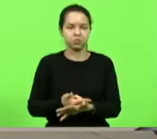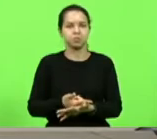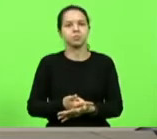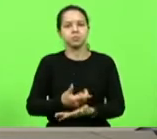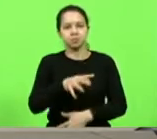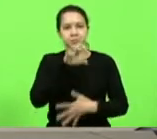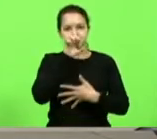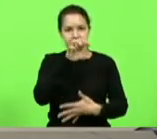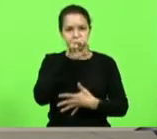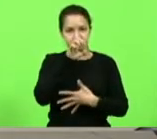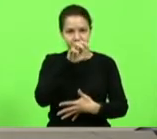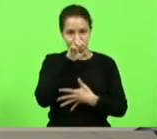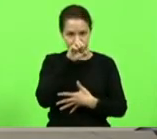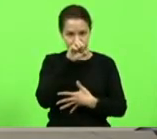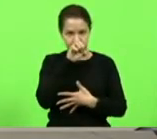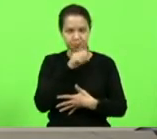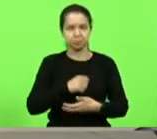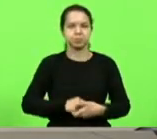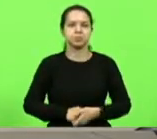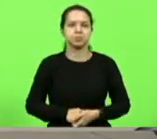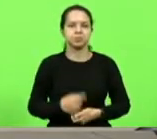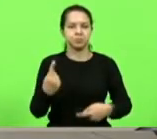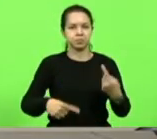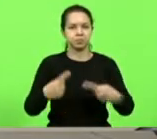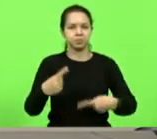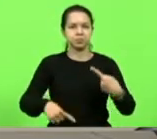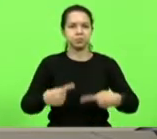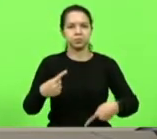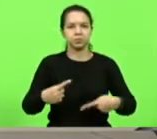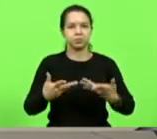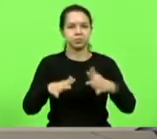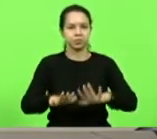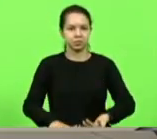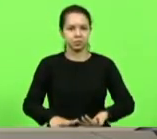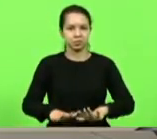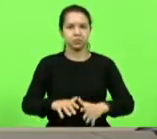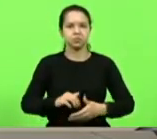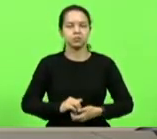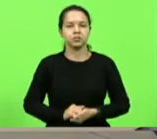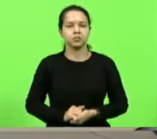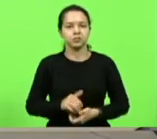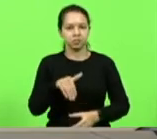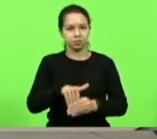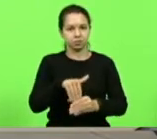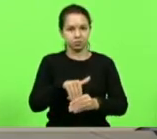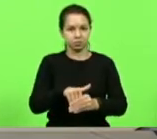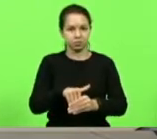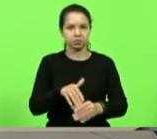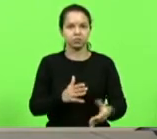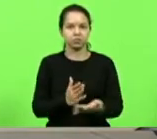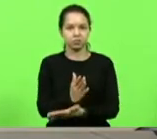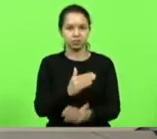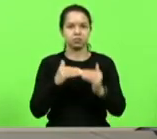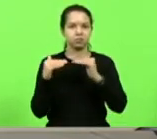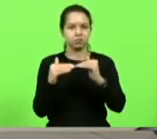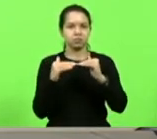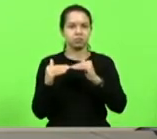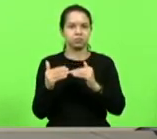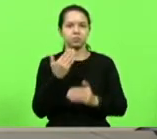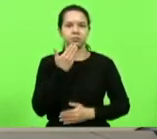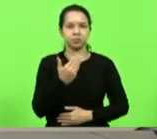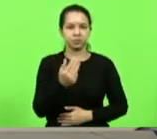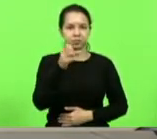discussão. Não havendo quem queira discutir, em votação. Deputados que aprovam, permaneçam como se encontram. Aprovado por unanimidade.